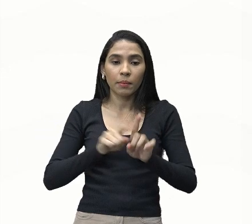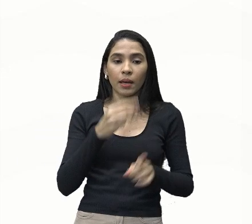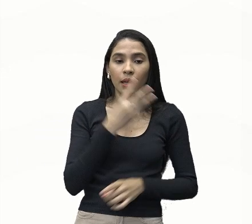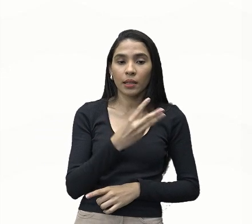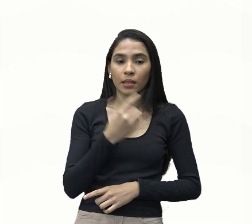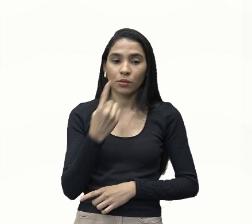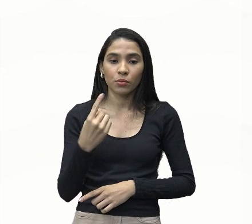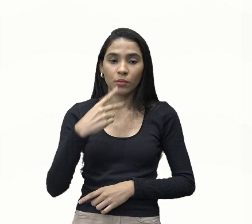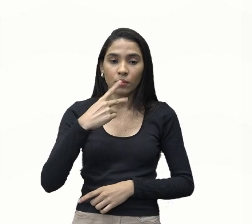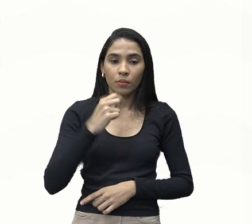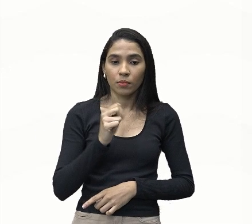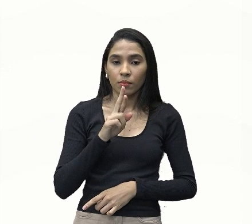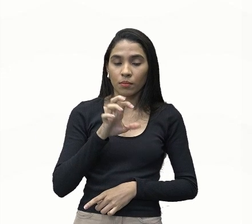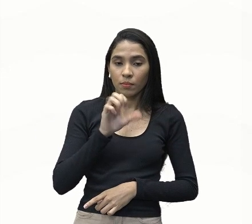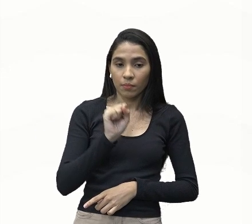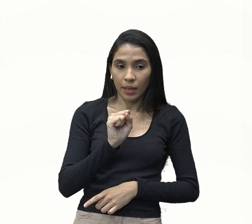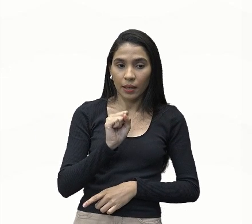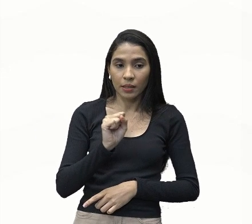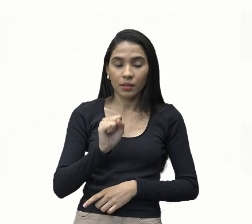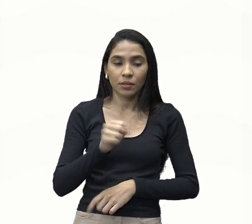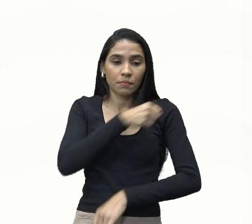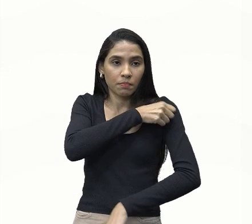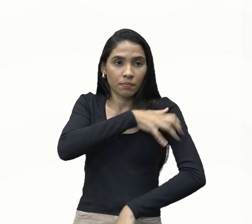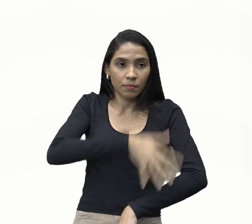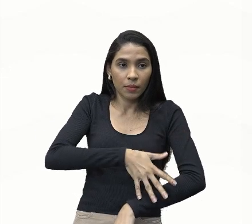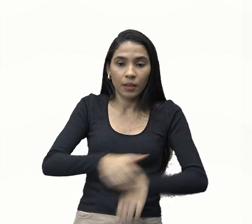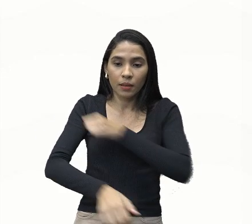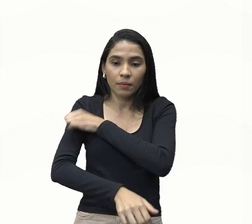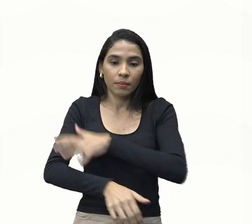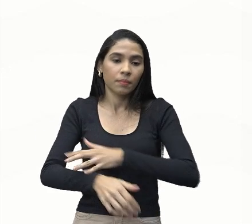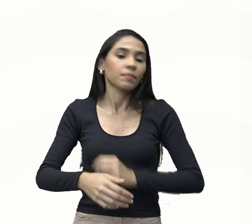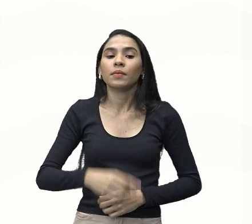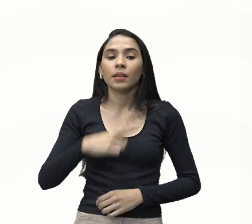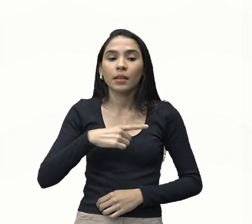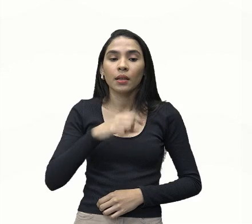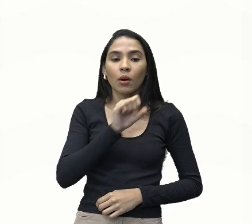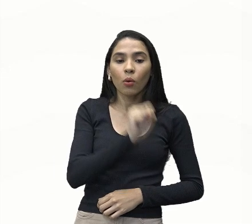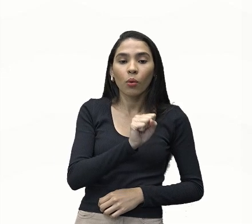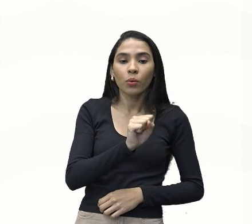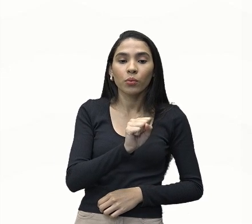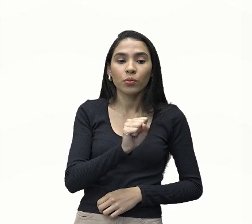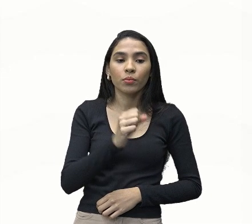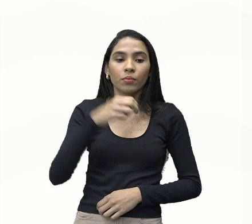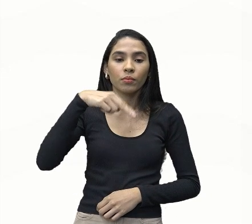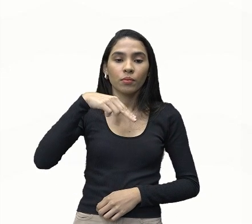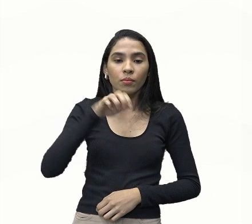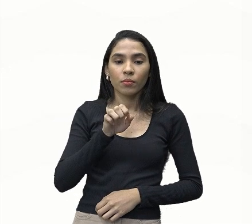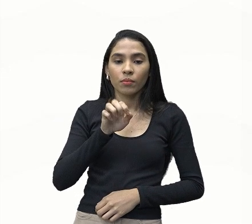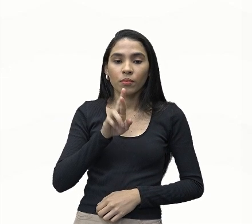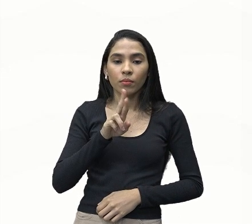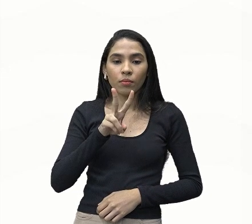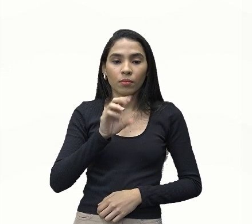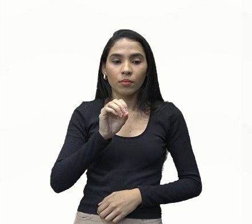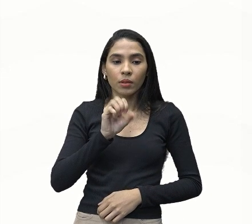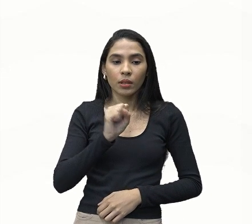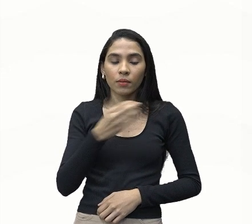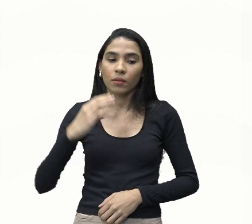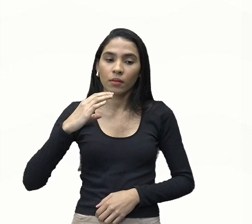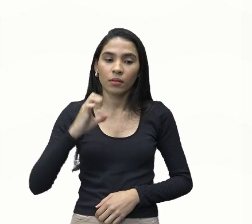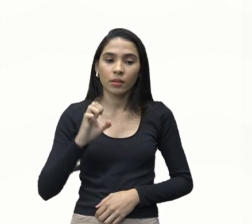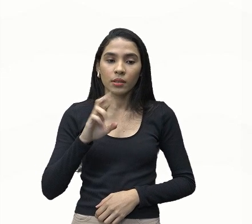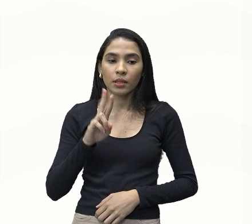aí, nessa divisão dos 31, a gente tem 8 pares de nervos cervicais, 12